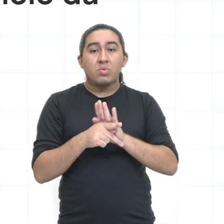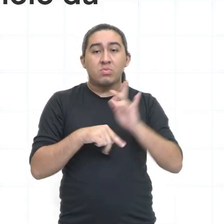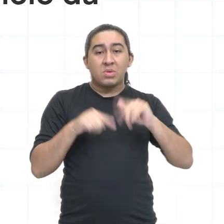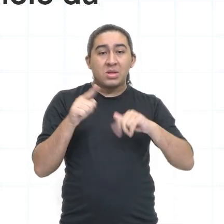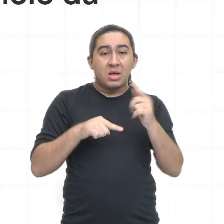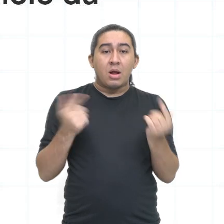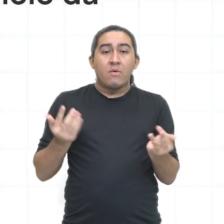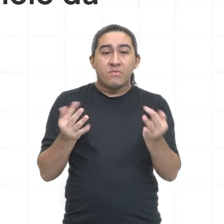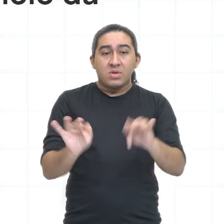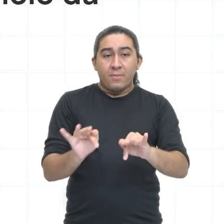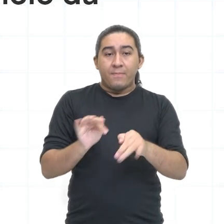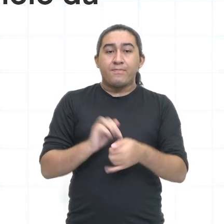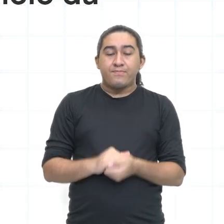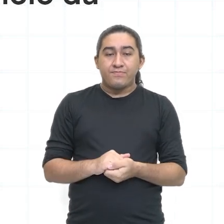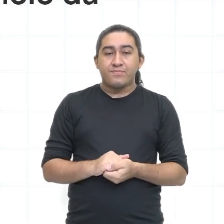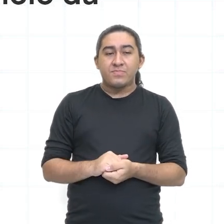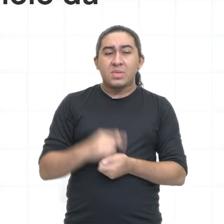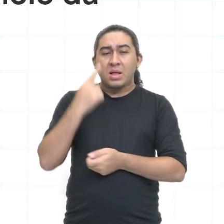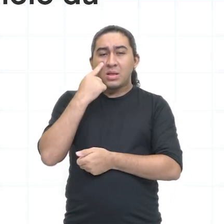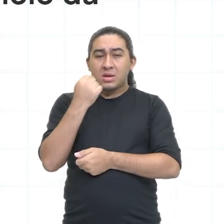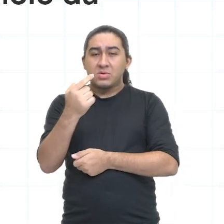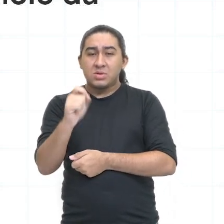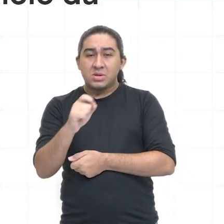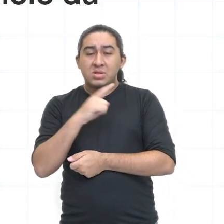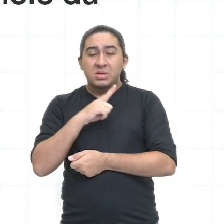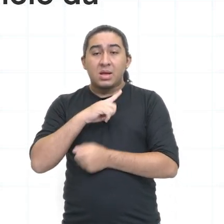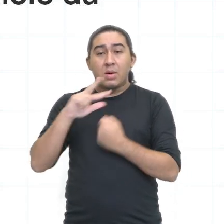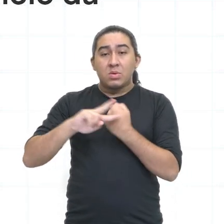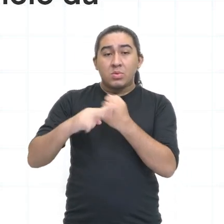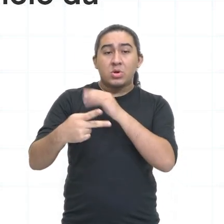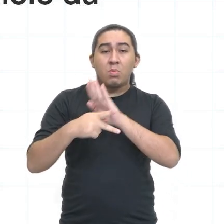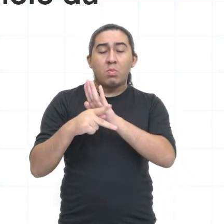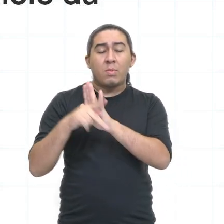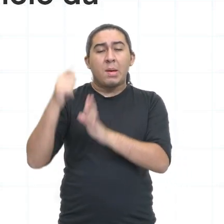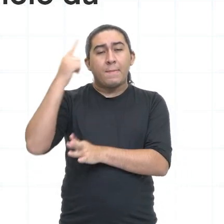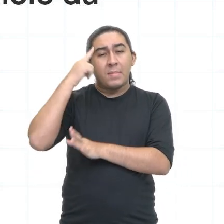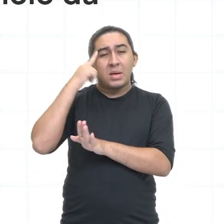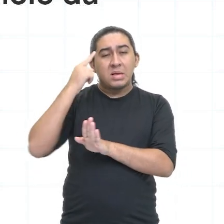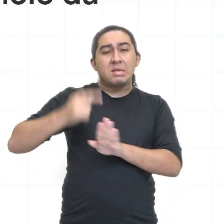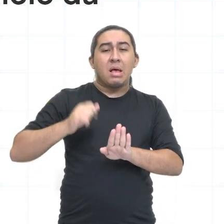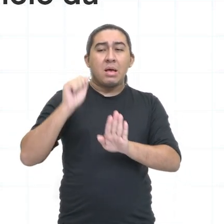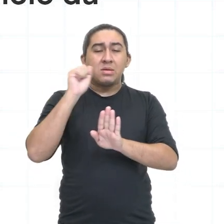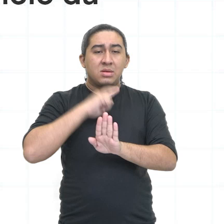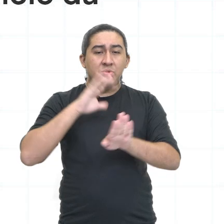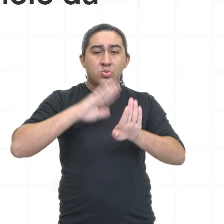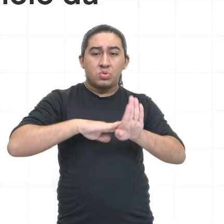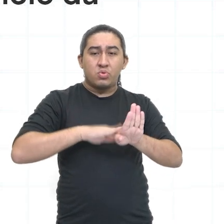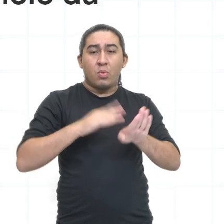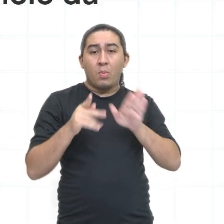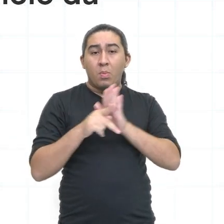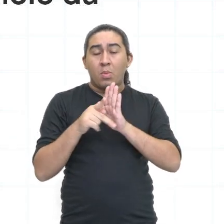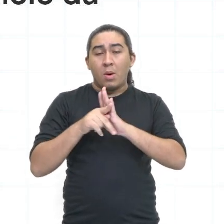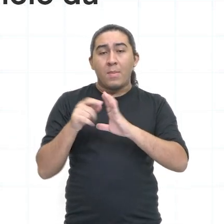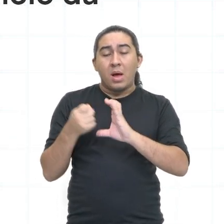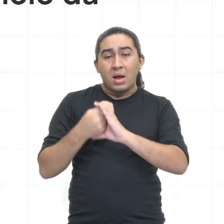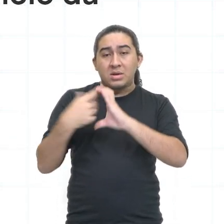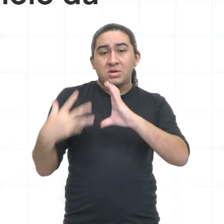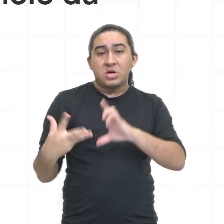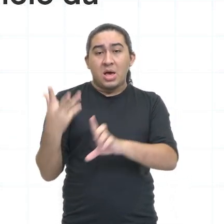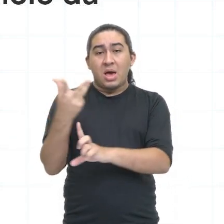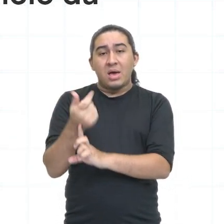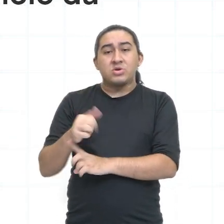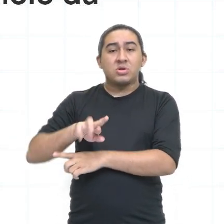A intenção é refletir de modo subjetivo sobre a peça artística, não